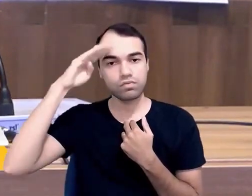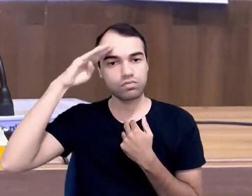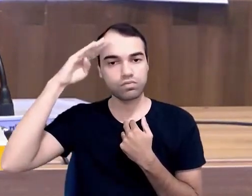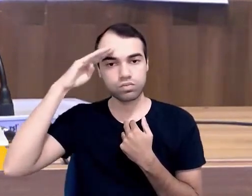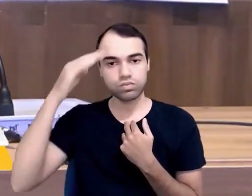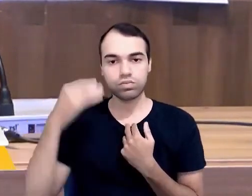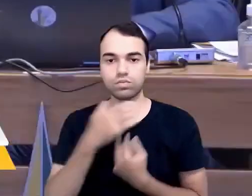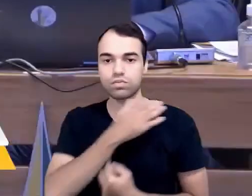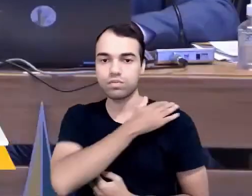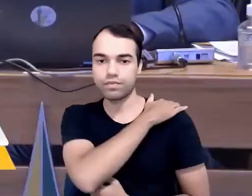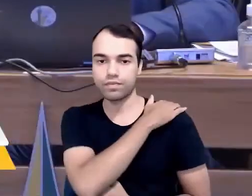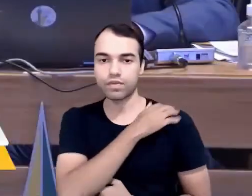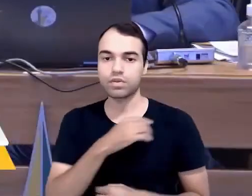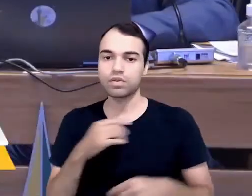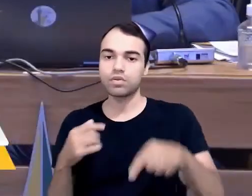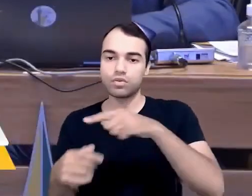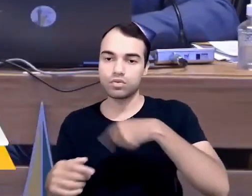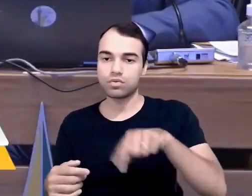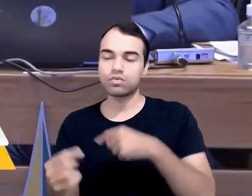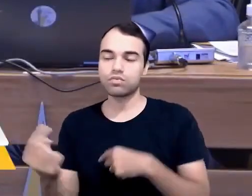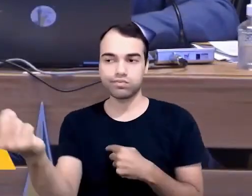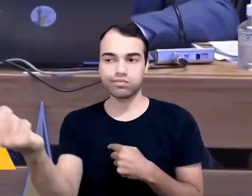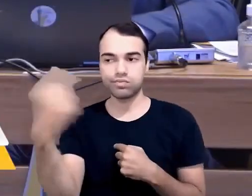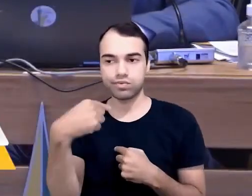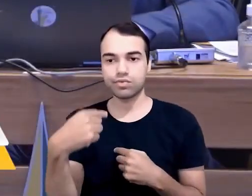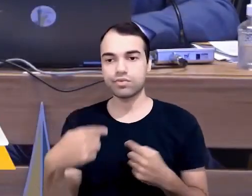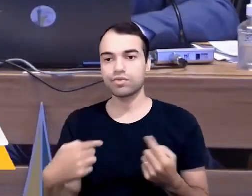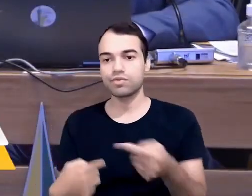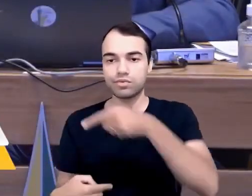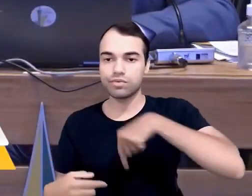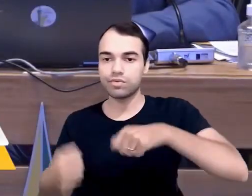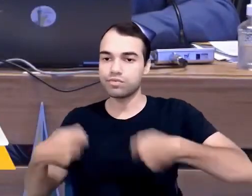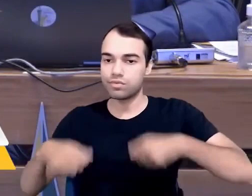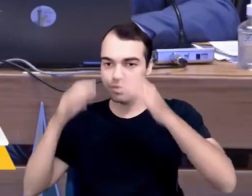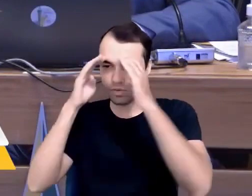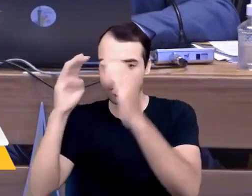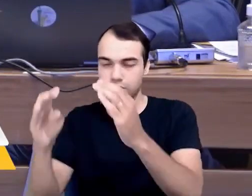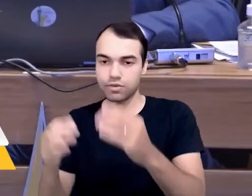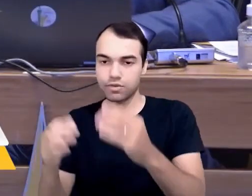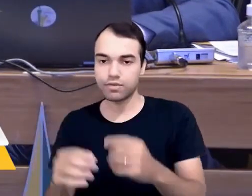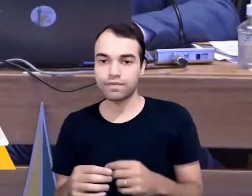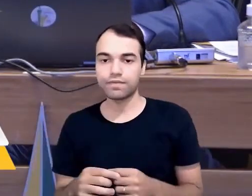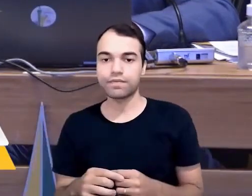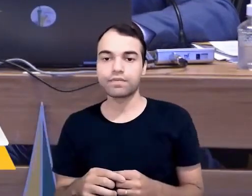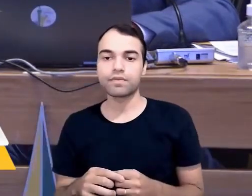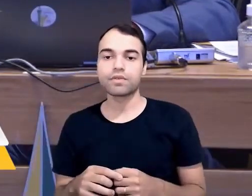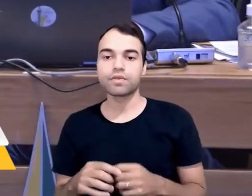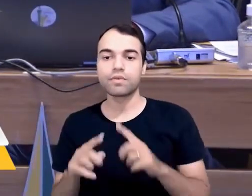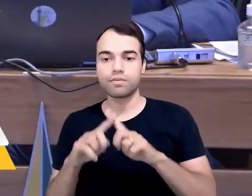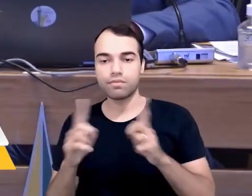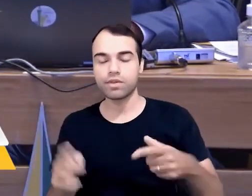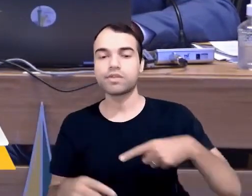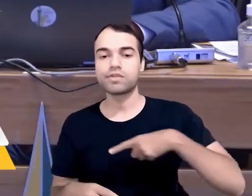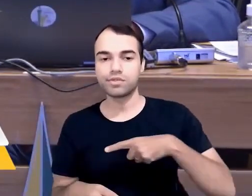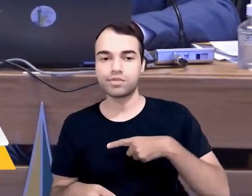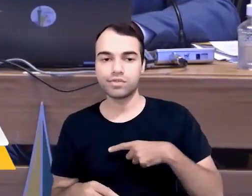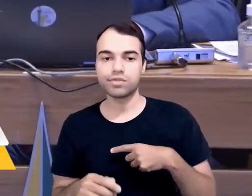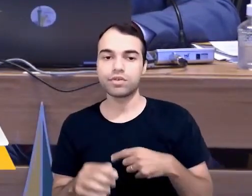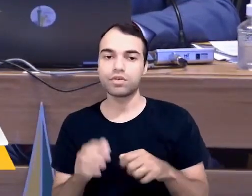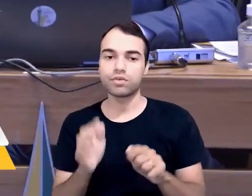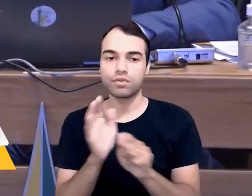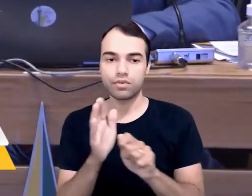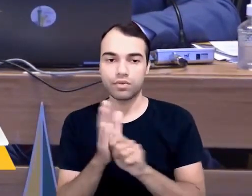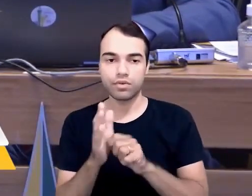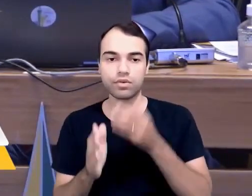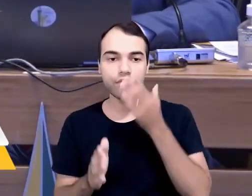tinha era essa. Mas nesse documento também dizia que tinha drogas, tinha porte ilegal de arma e tinha prostituição lá dentro. Bom, esse A senhora viu documento. esse